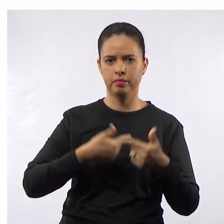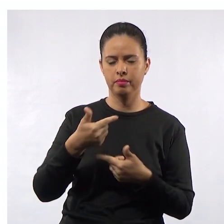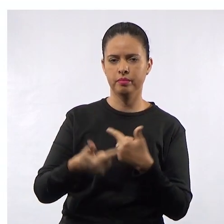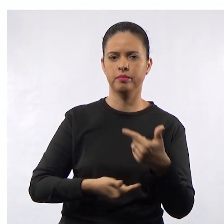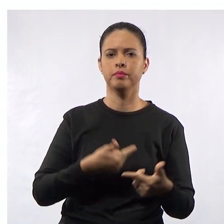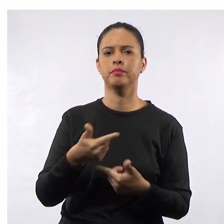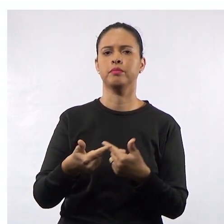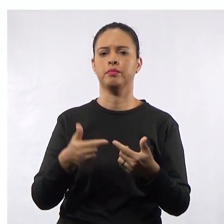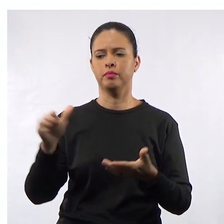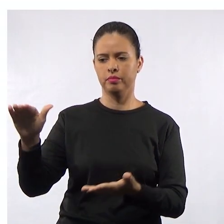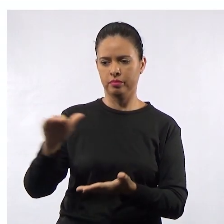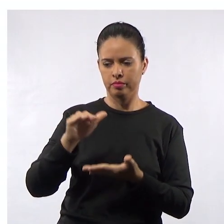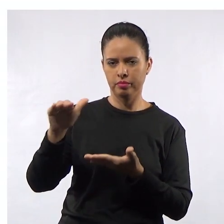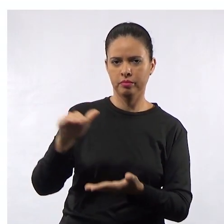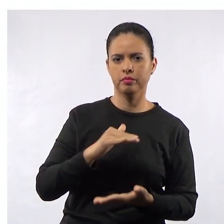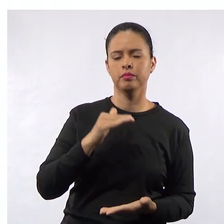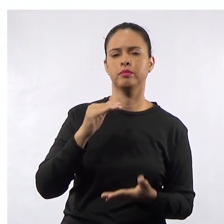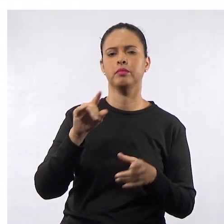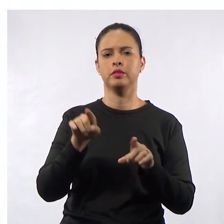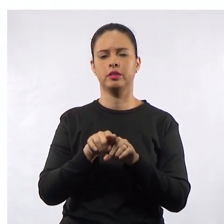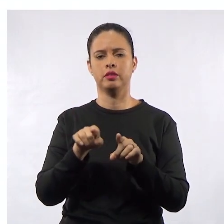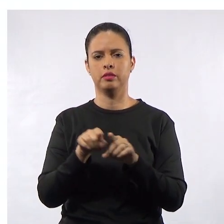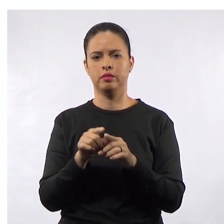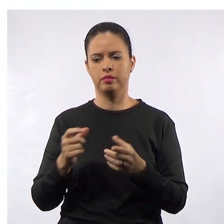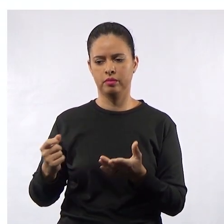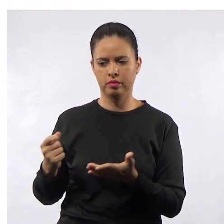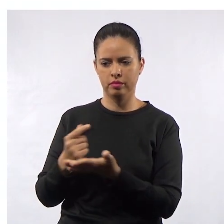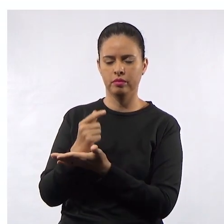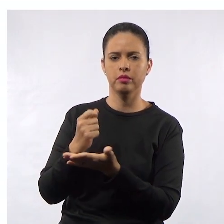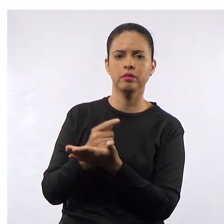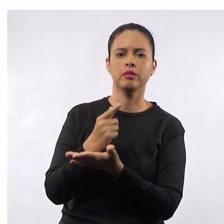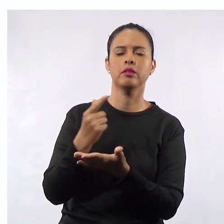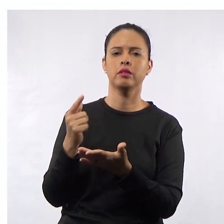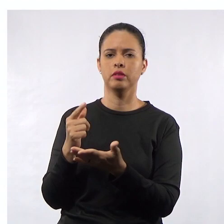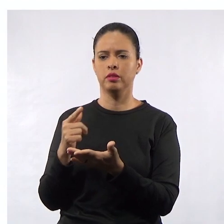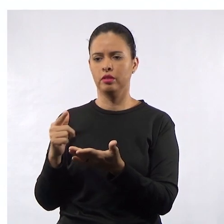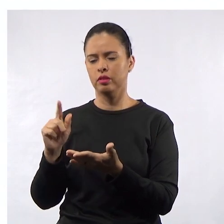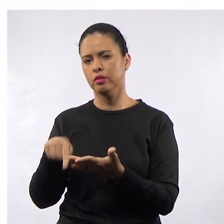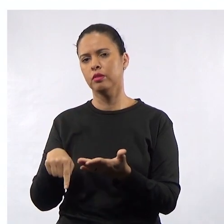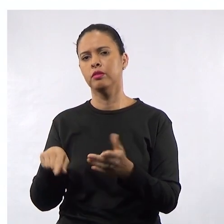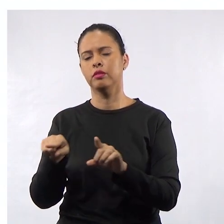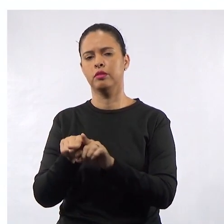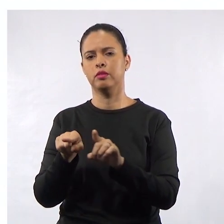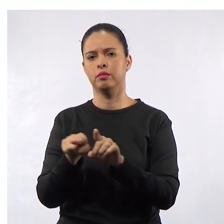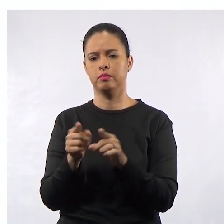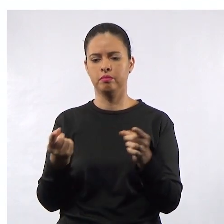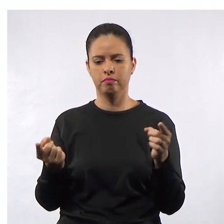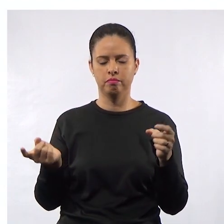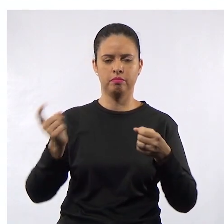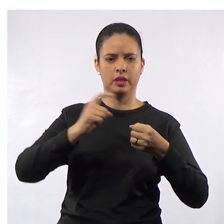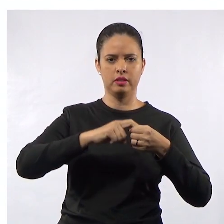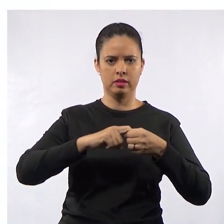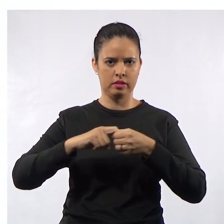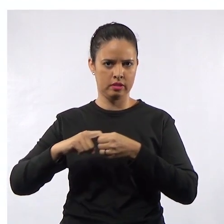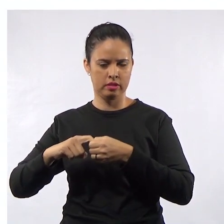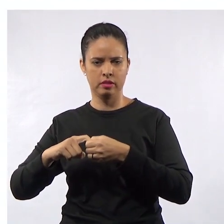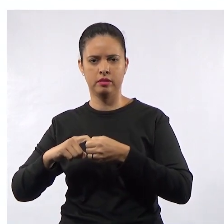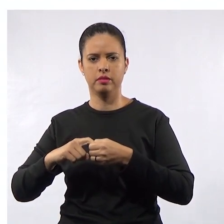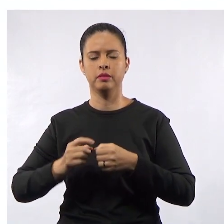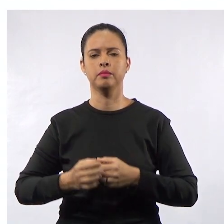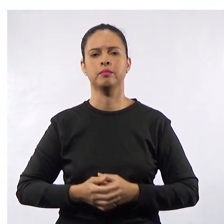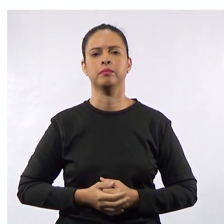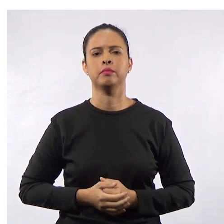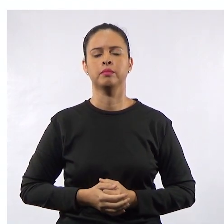sobre os trabalhadores sobre os fornecedores sobre os consumidores sobre os parceiros e os negociar inclusive